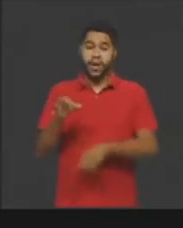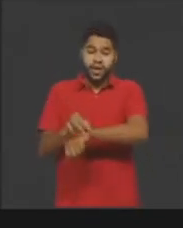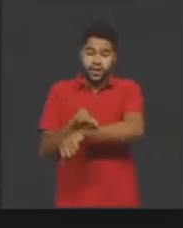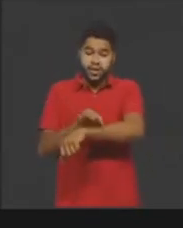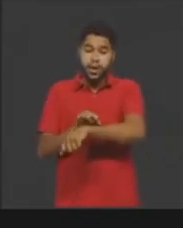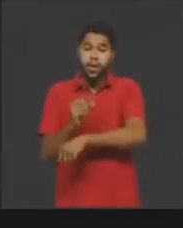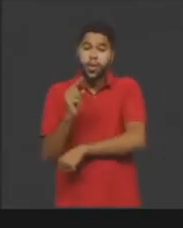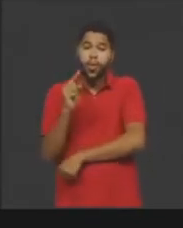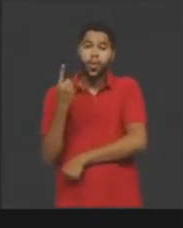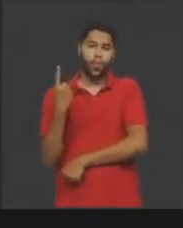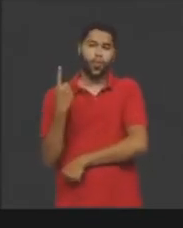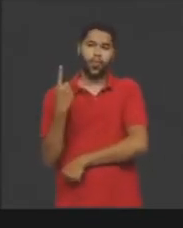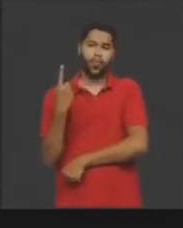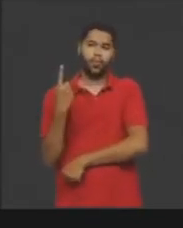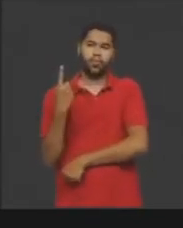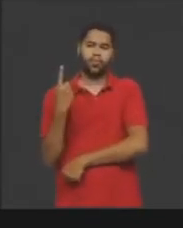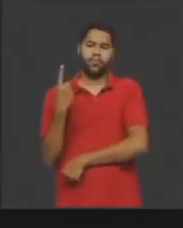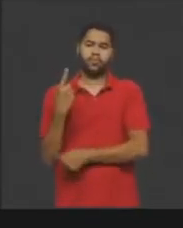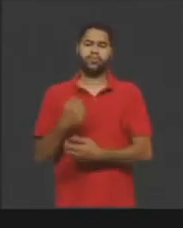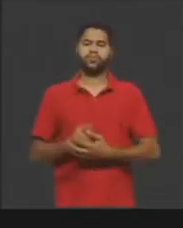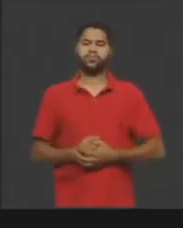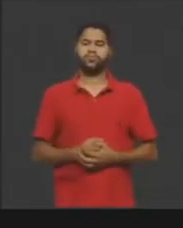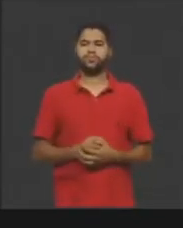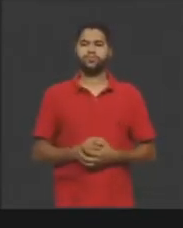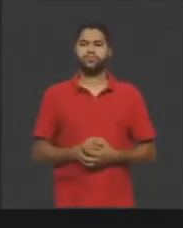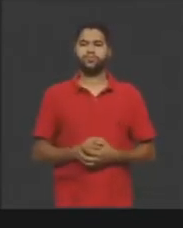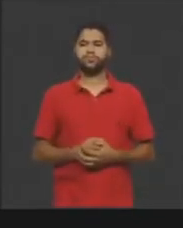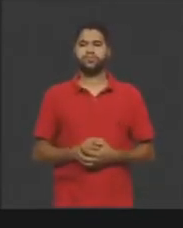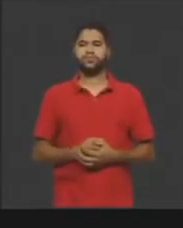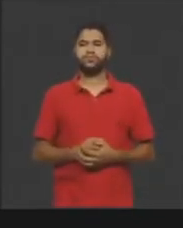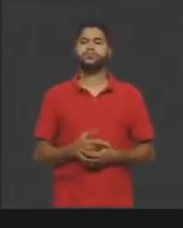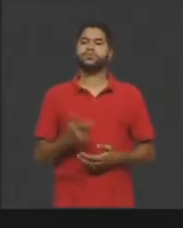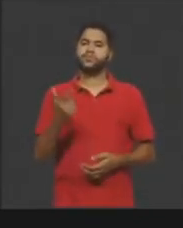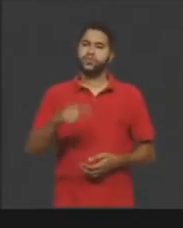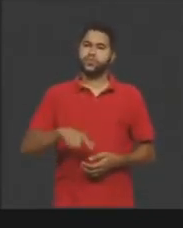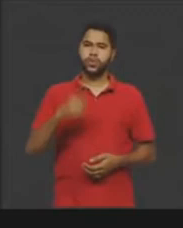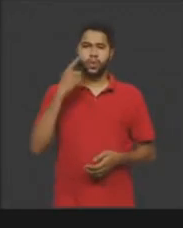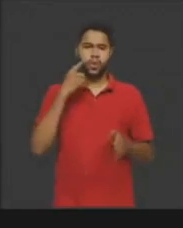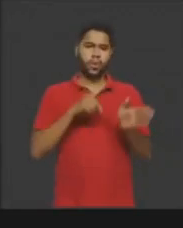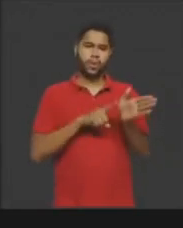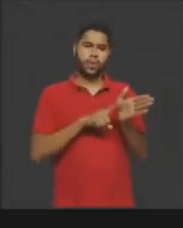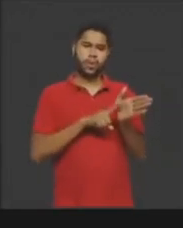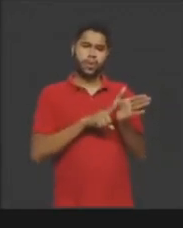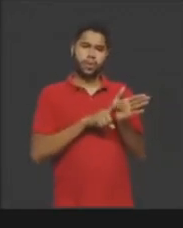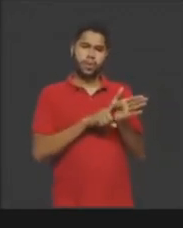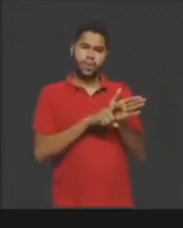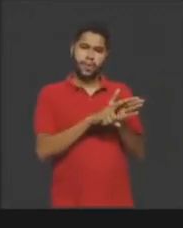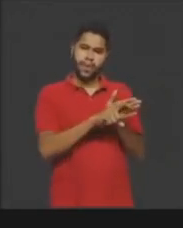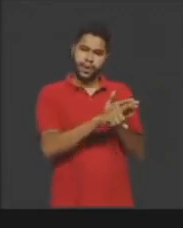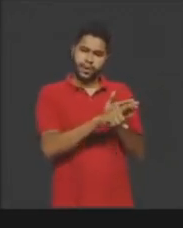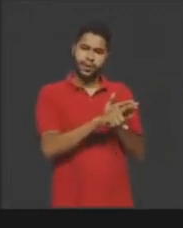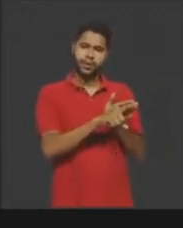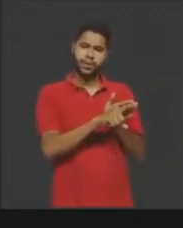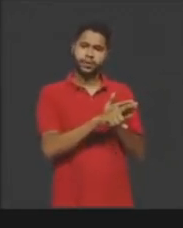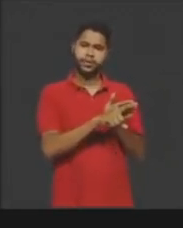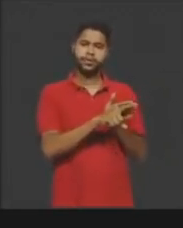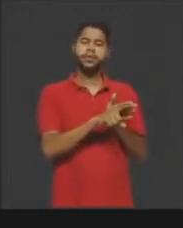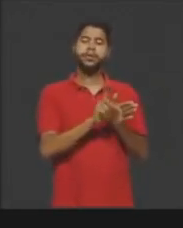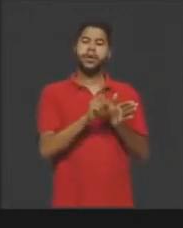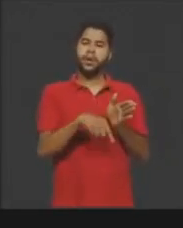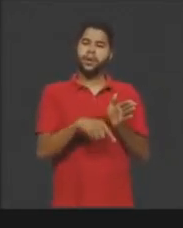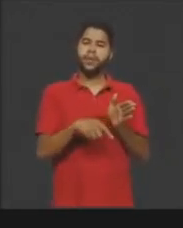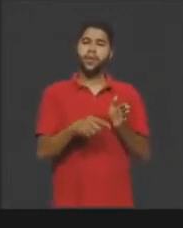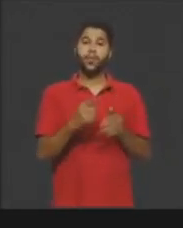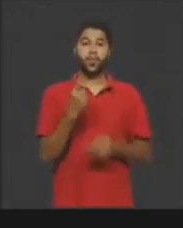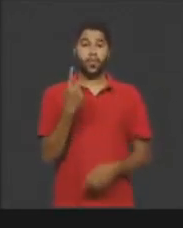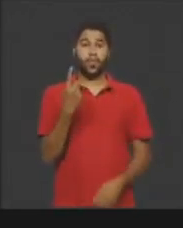organismos formados por apenas uma célula. Está aqui mais uma vez as bactérias, que são organismos procariontes e são formados por